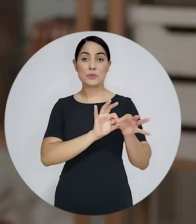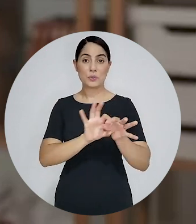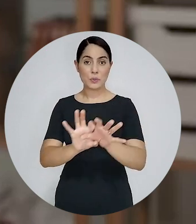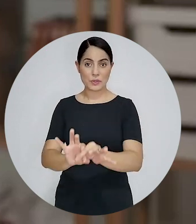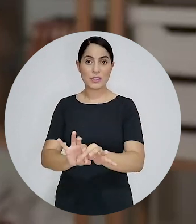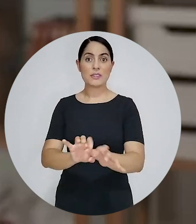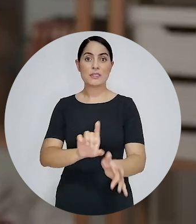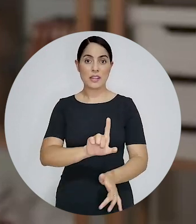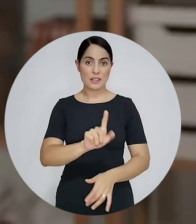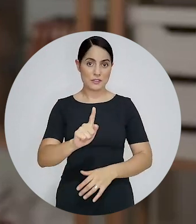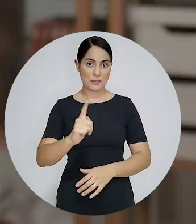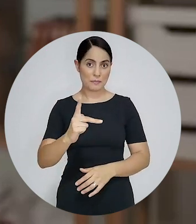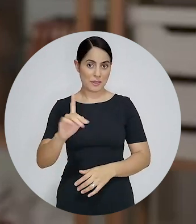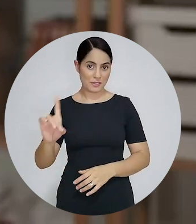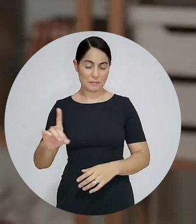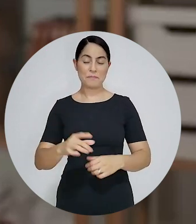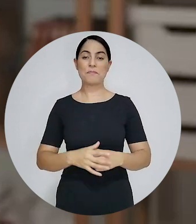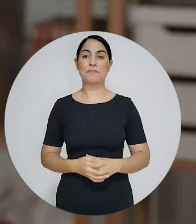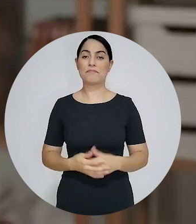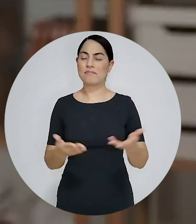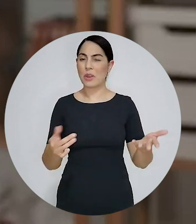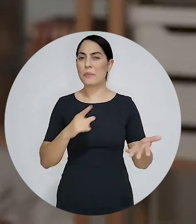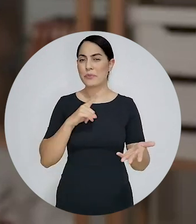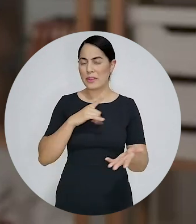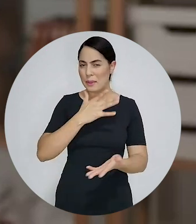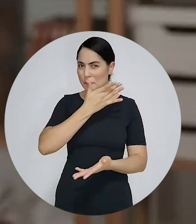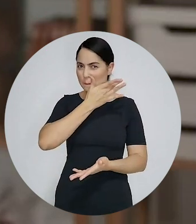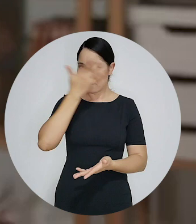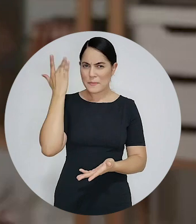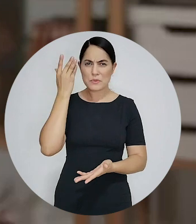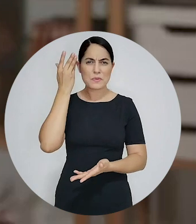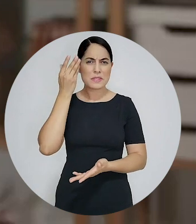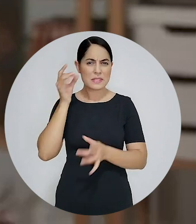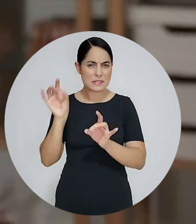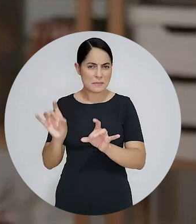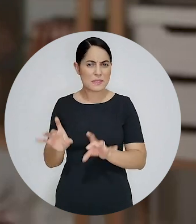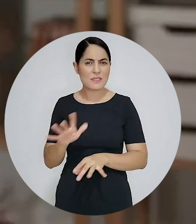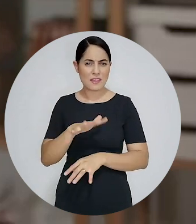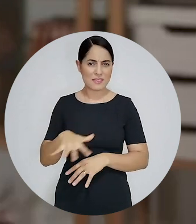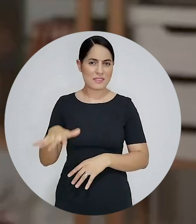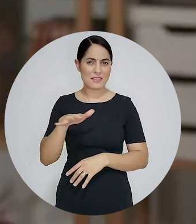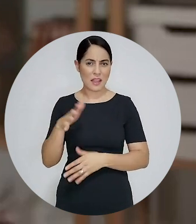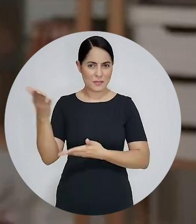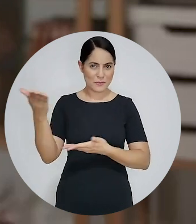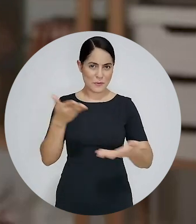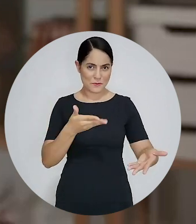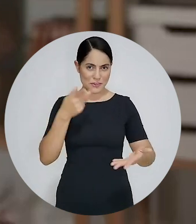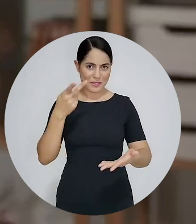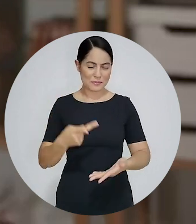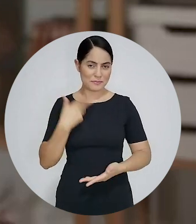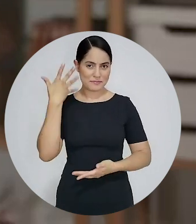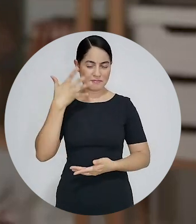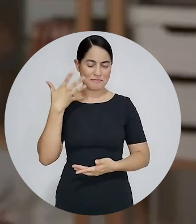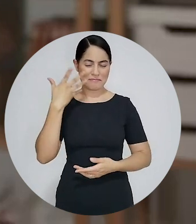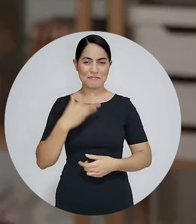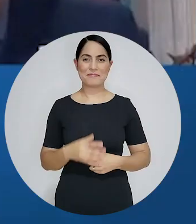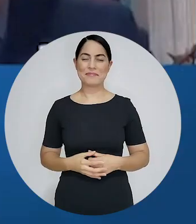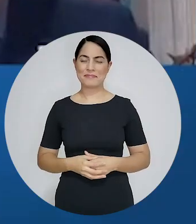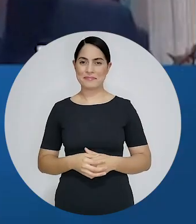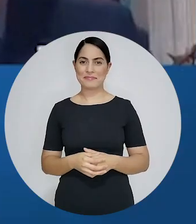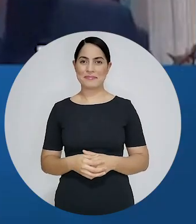estão aí girando em torno do tema proteção de dados. Para isso, a gente convida vários especialistas, aqueles que mais entendem do